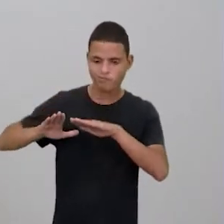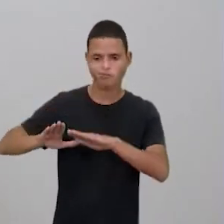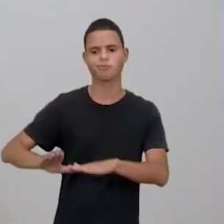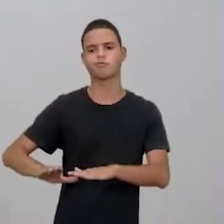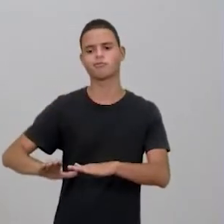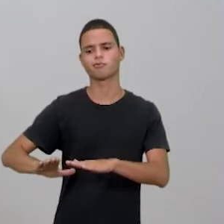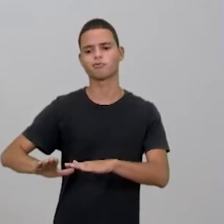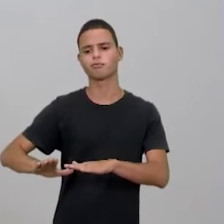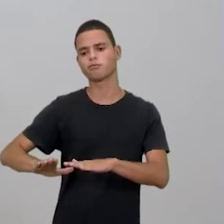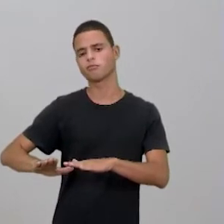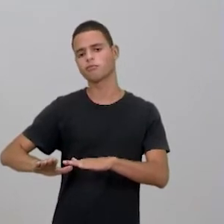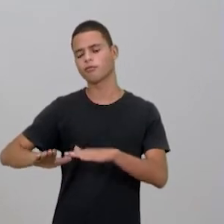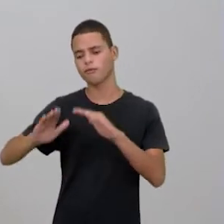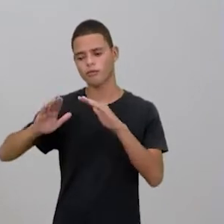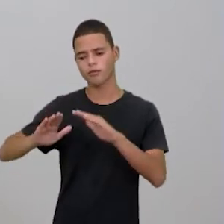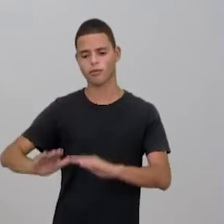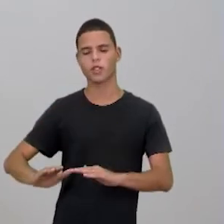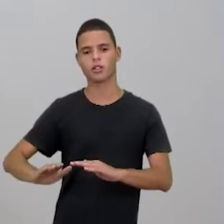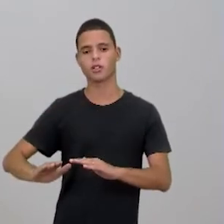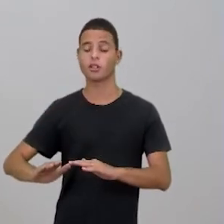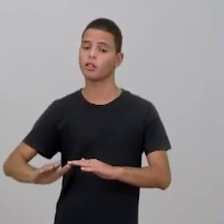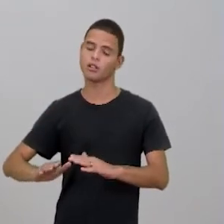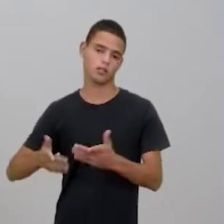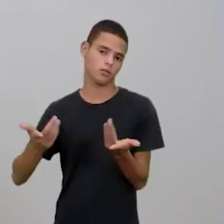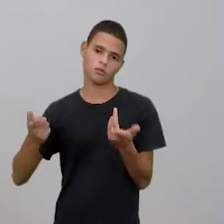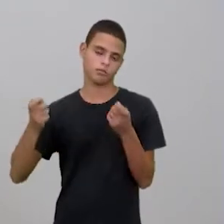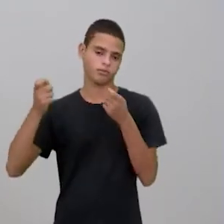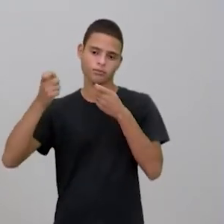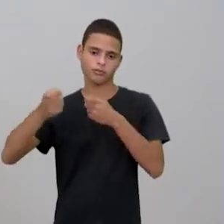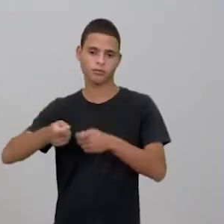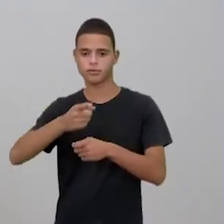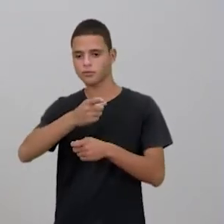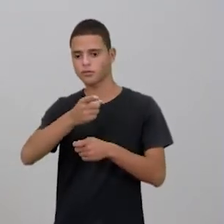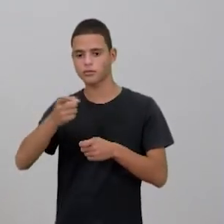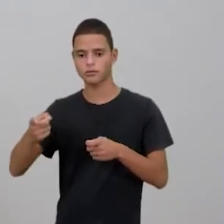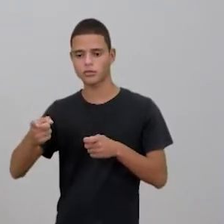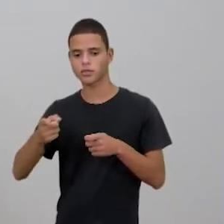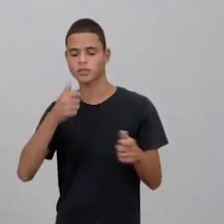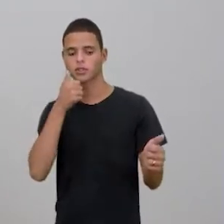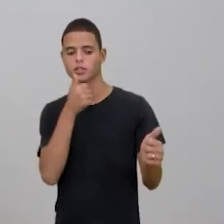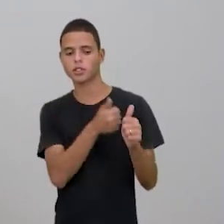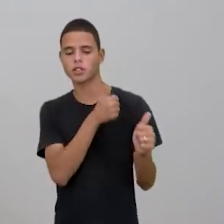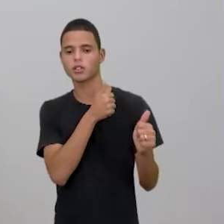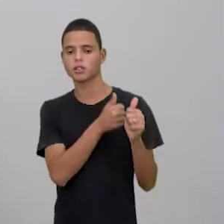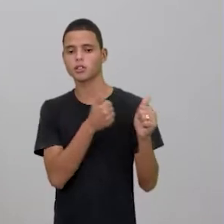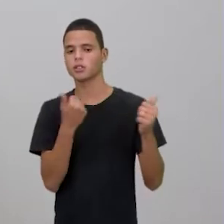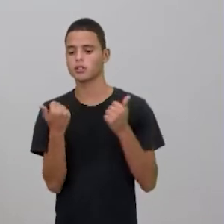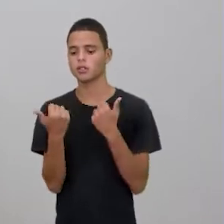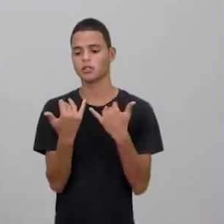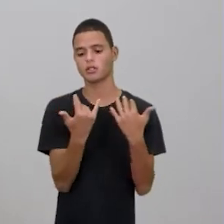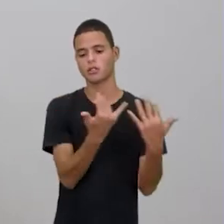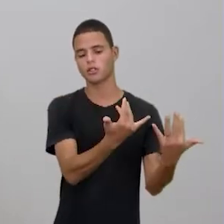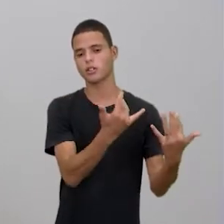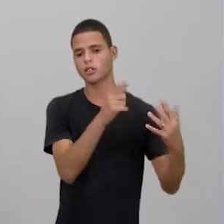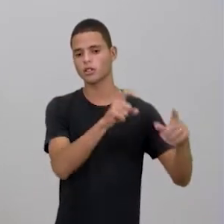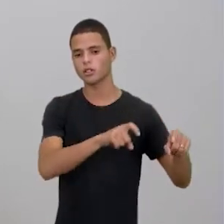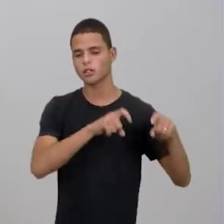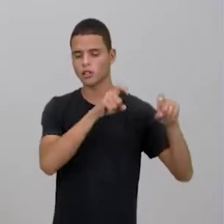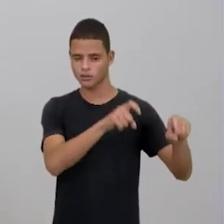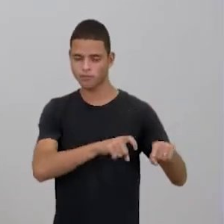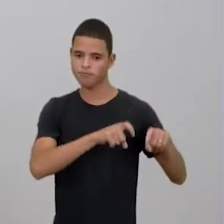observando os ciclos da natureza, ele começa a perceber, evidentemente, que ele pode interferir aí. E aí você tem um momento na história que